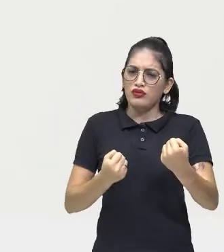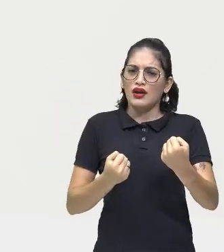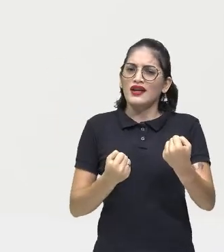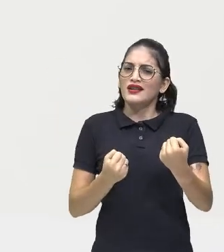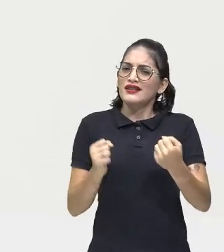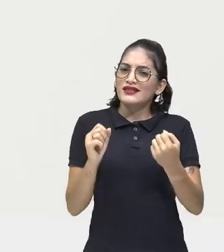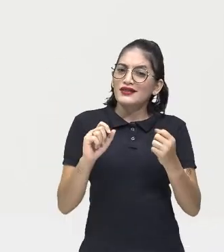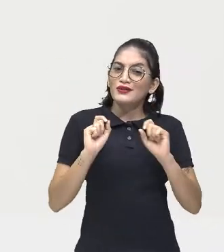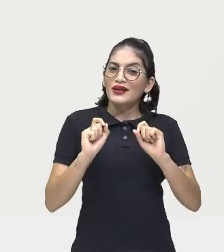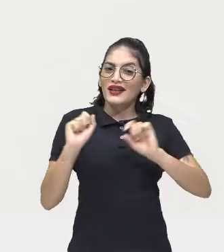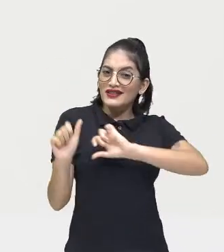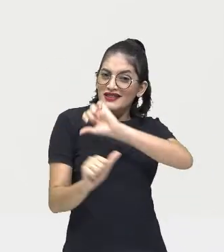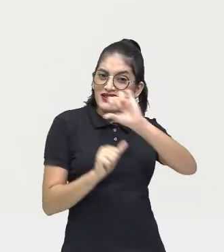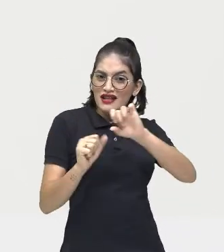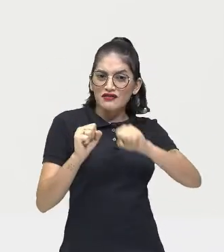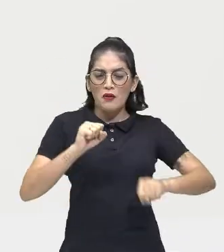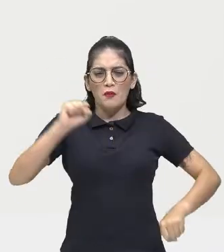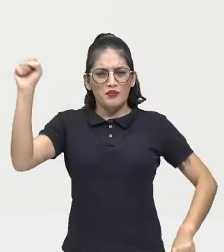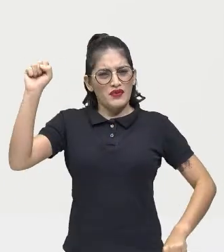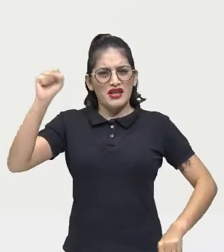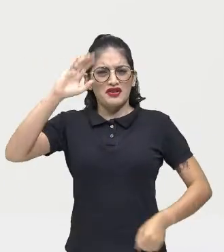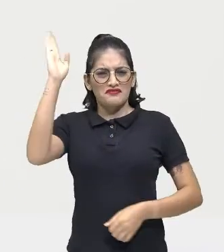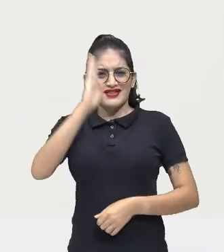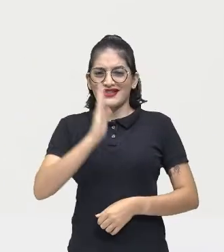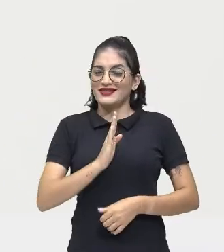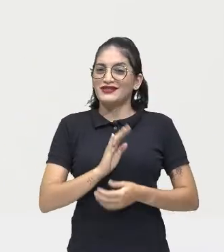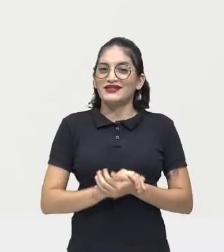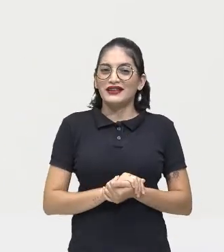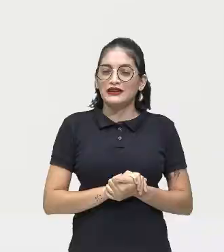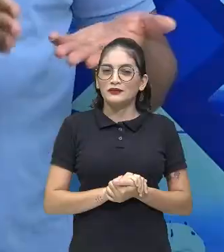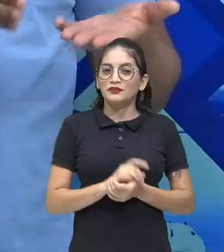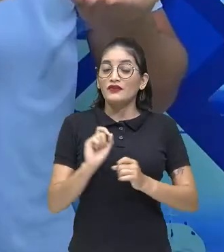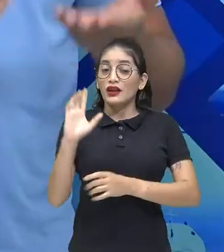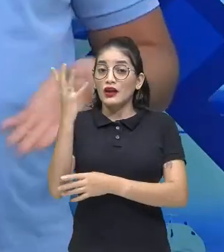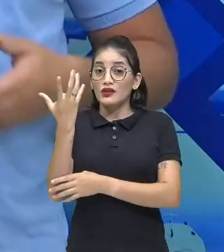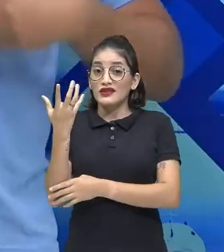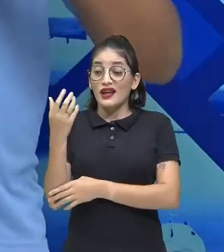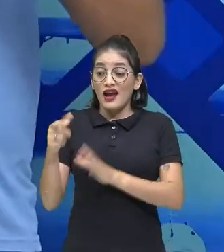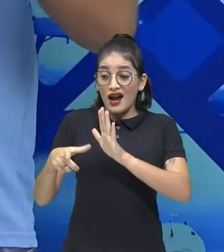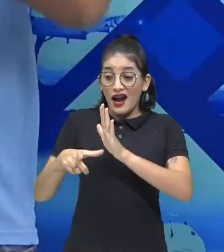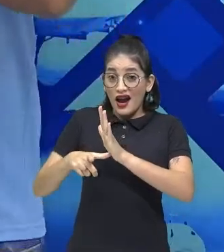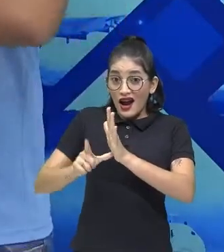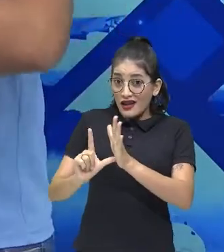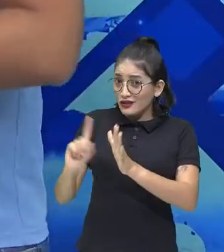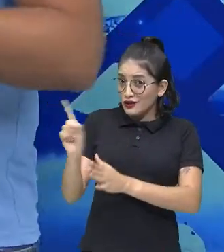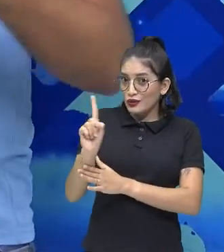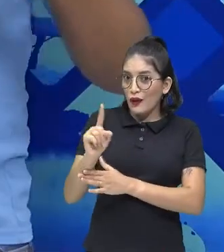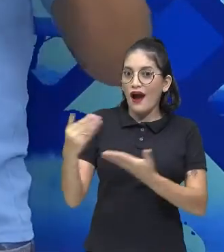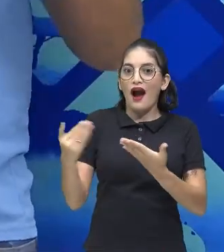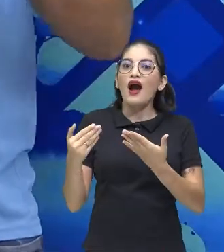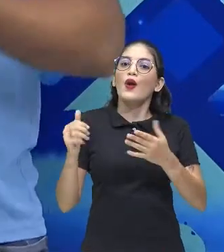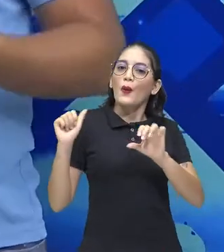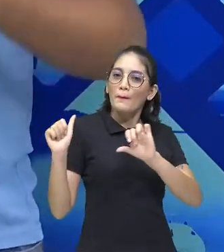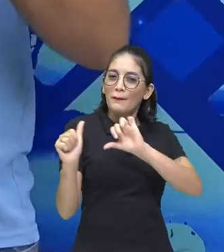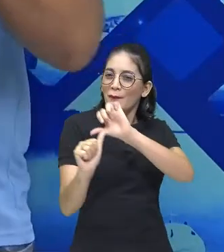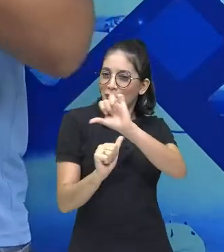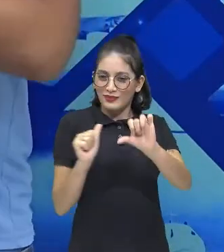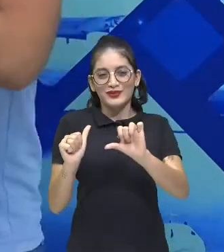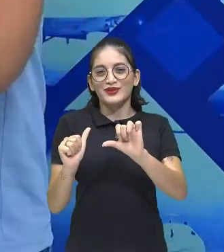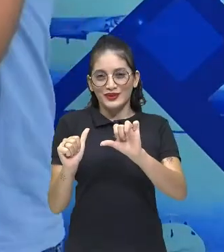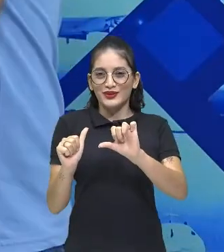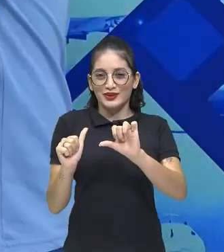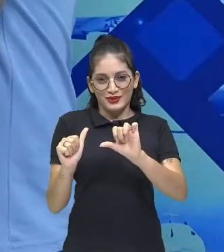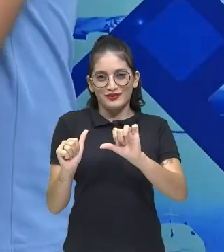Olha aí a transformação desse piloto. O que aconteceu? Antes ele não era, agora virou, se transformou,